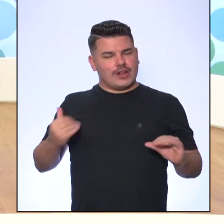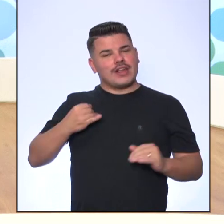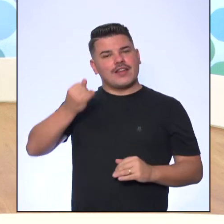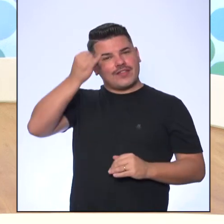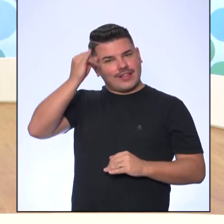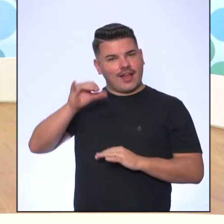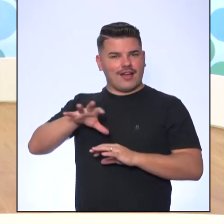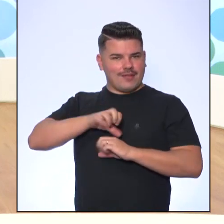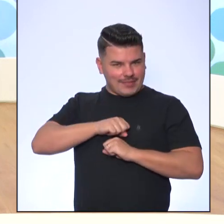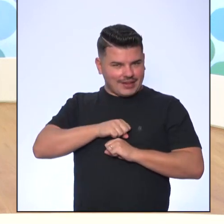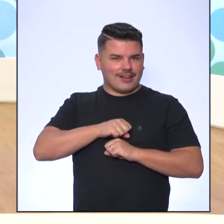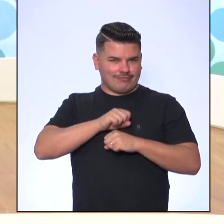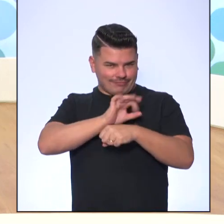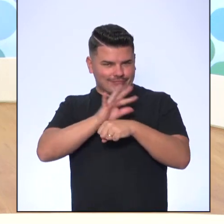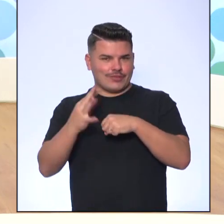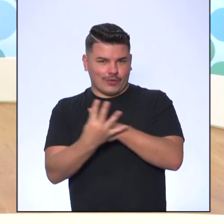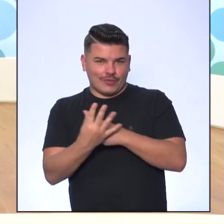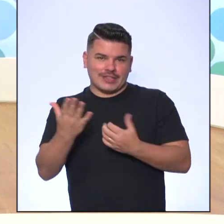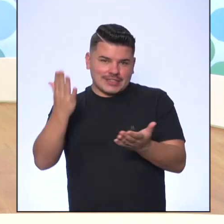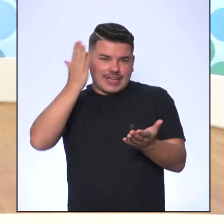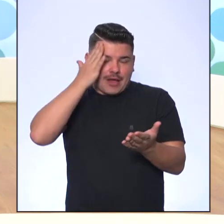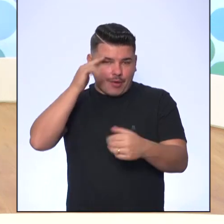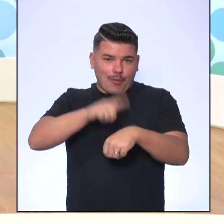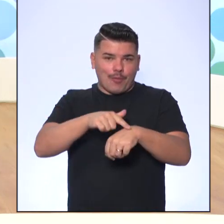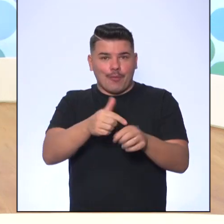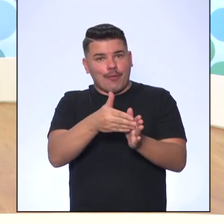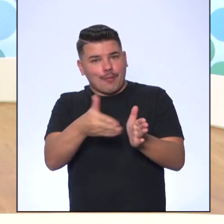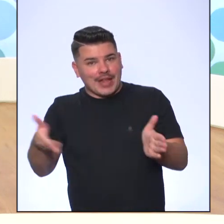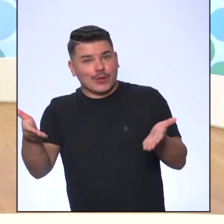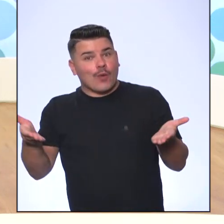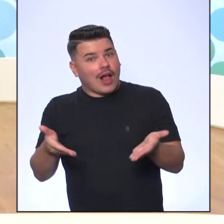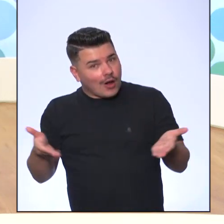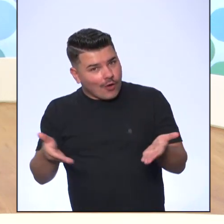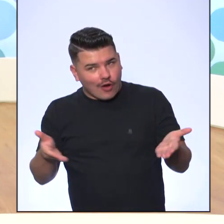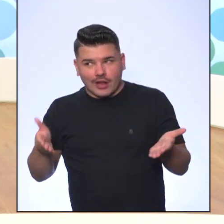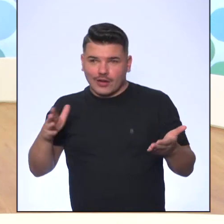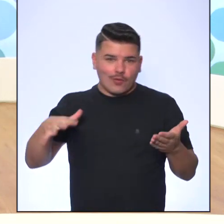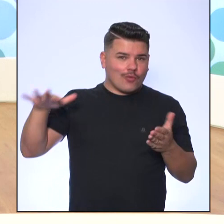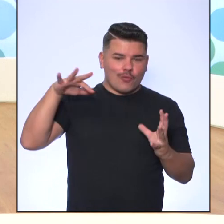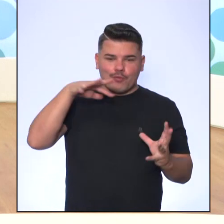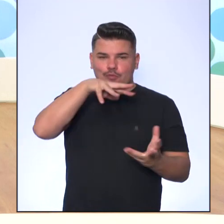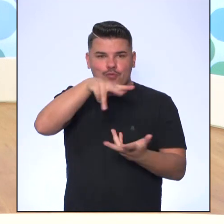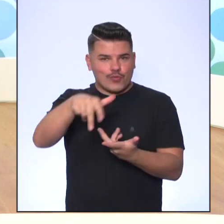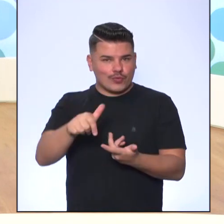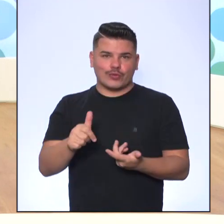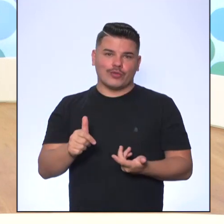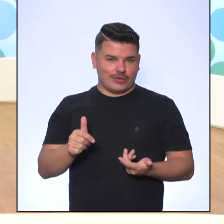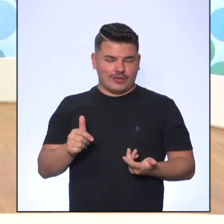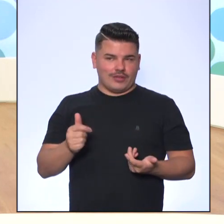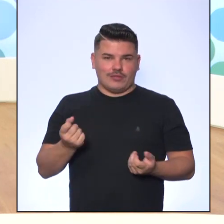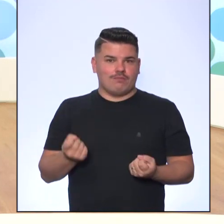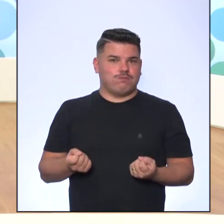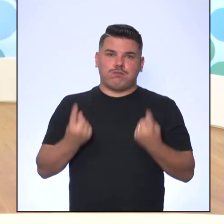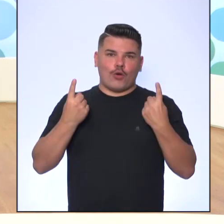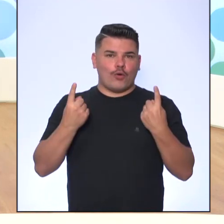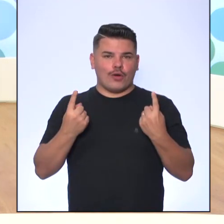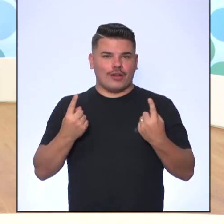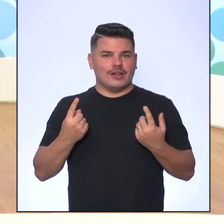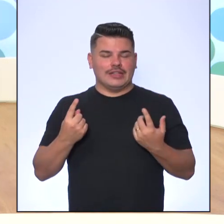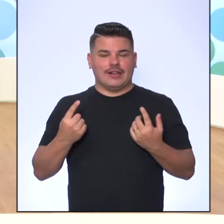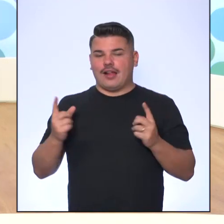distância relativamente porque é um momento, né? É uma coisa que aconteceu atípico, né? Nós não